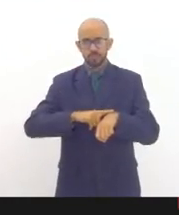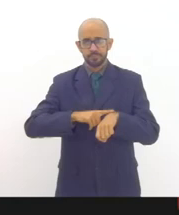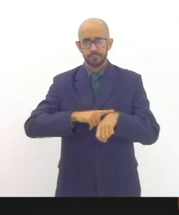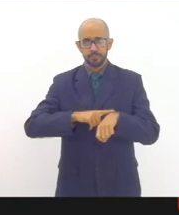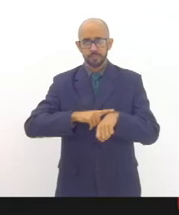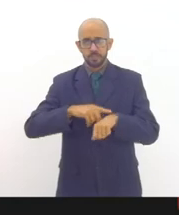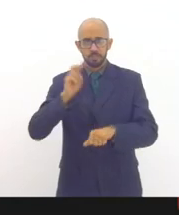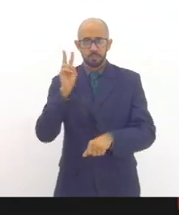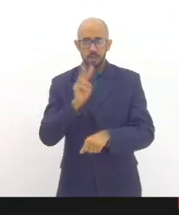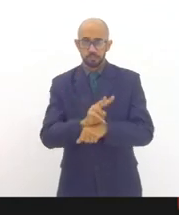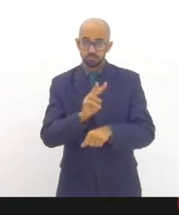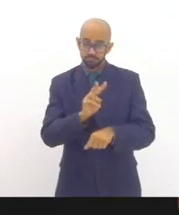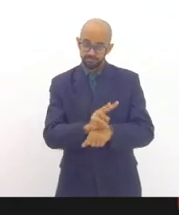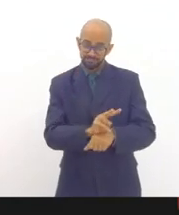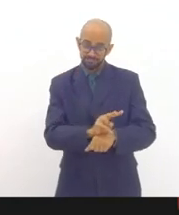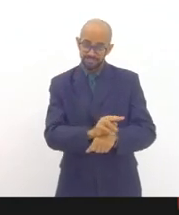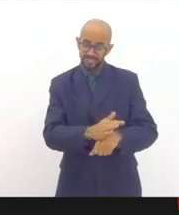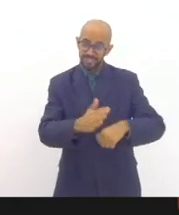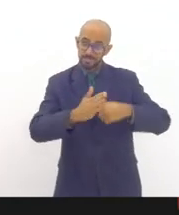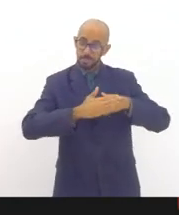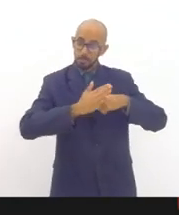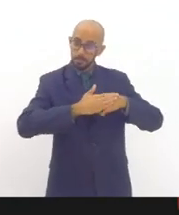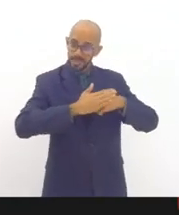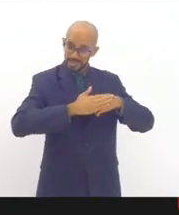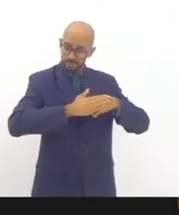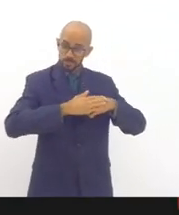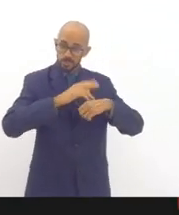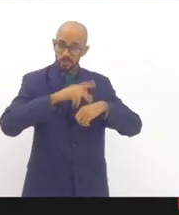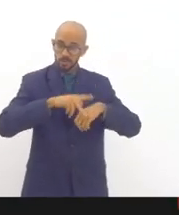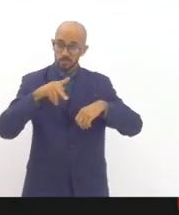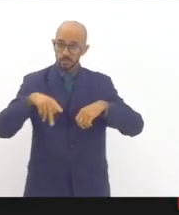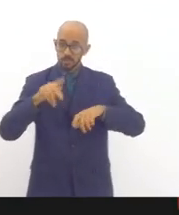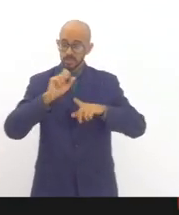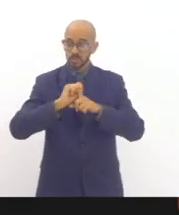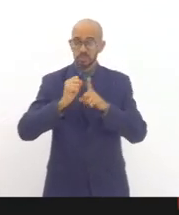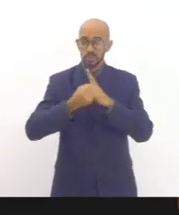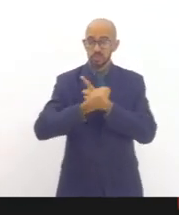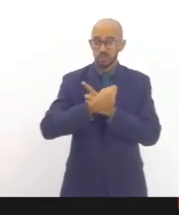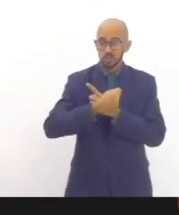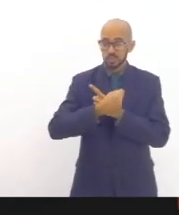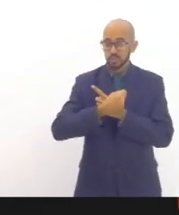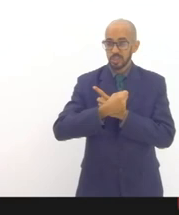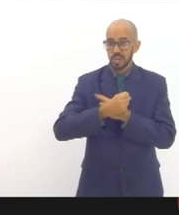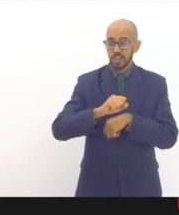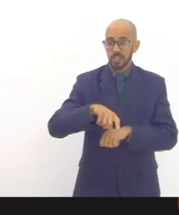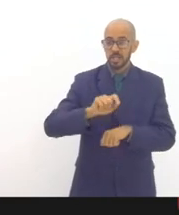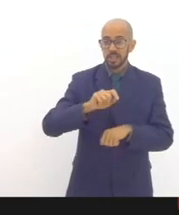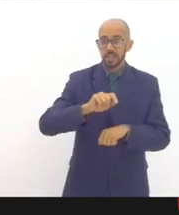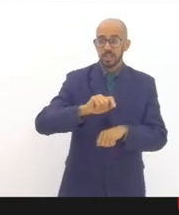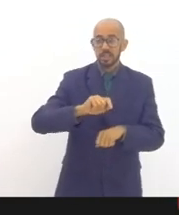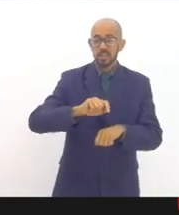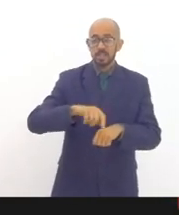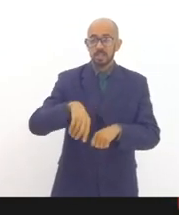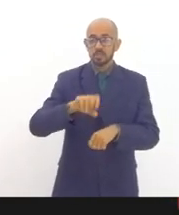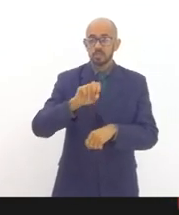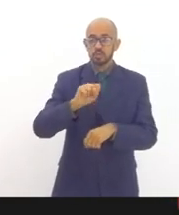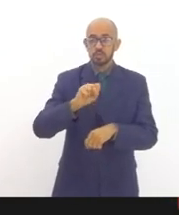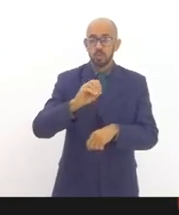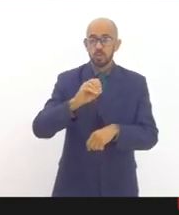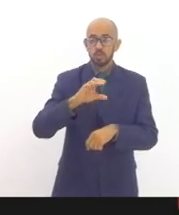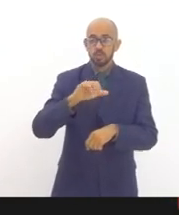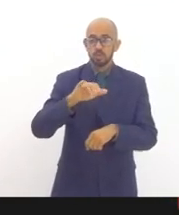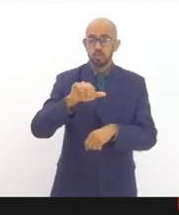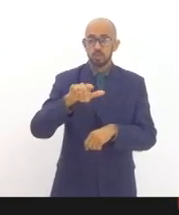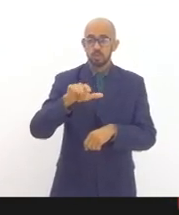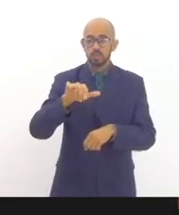Advogando em causa própria, como professor da área de sociologia, que li e reli a nova